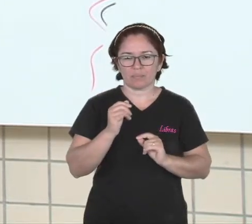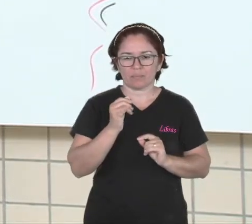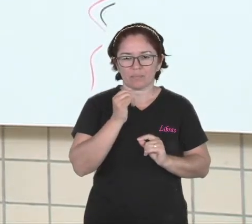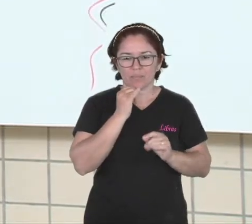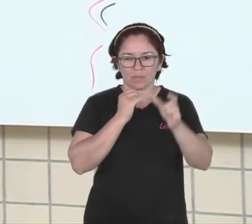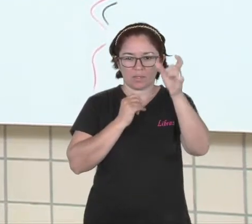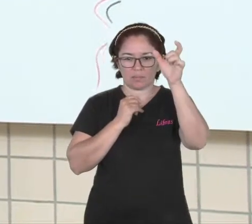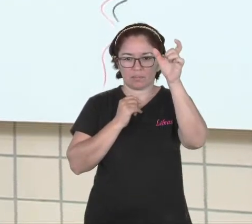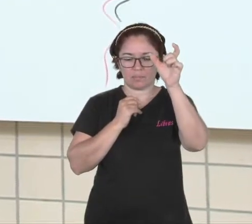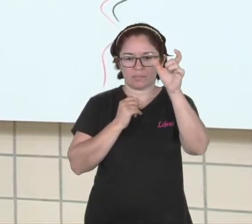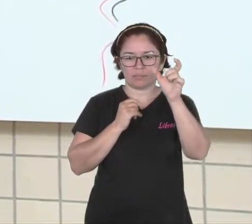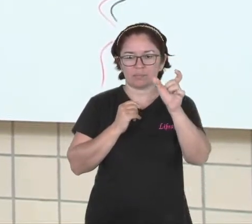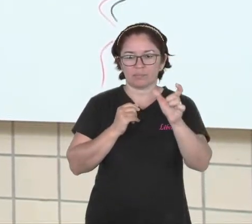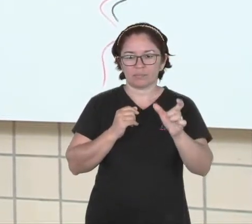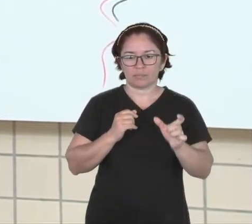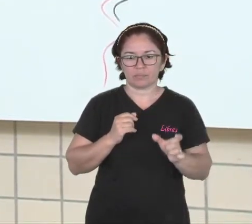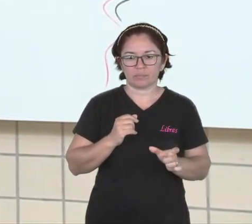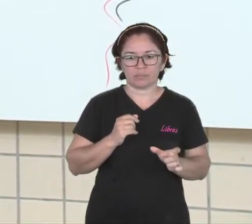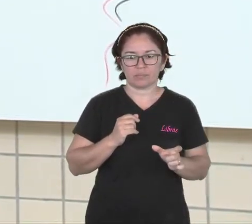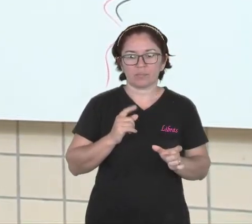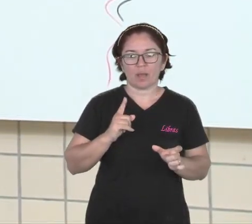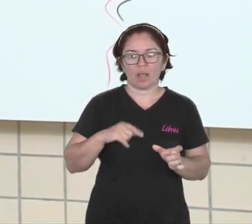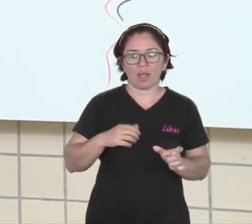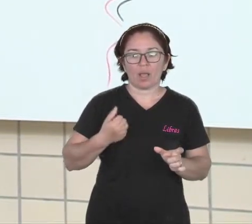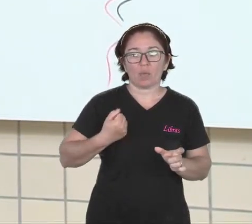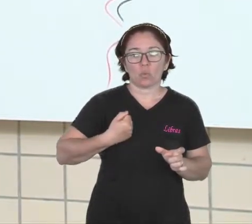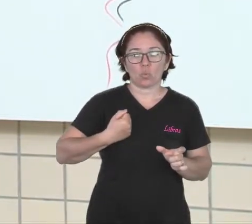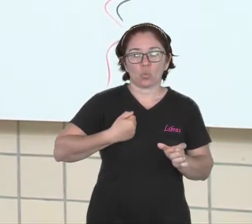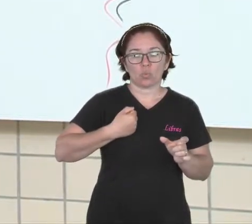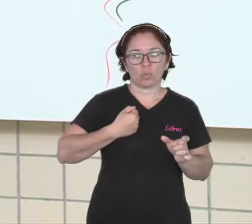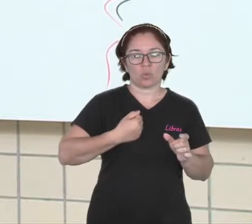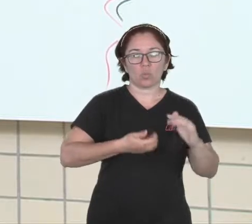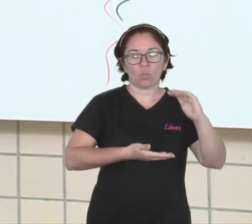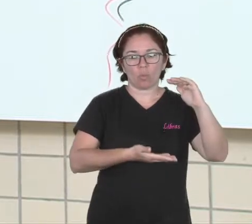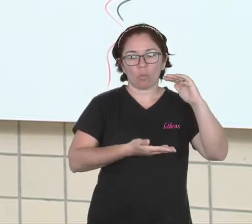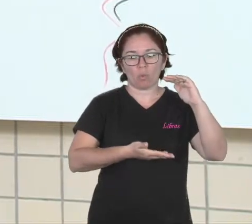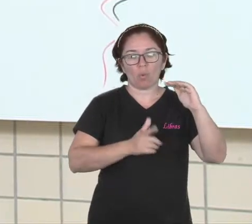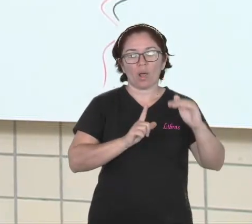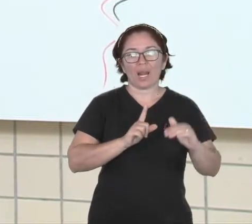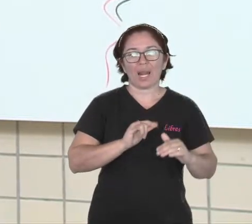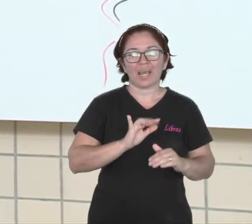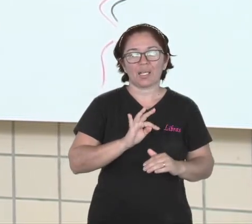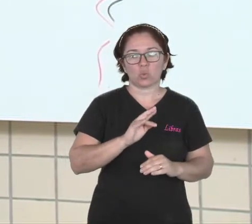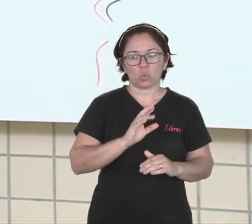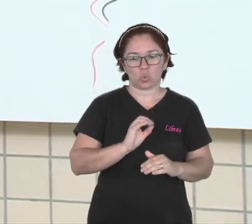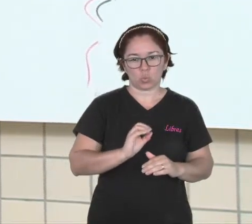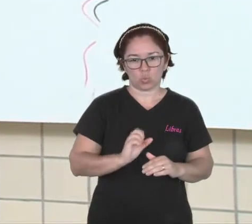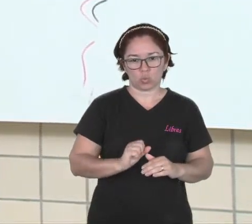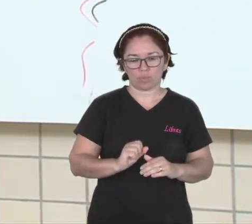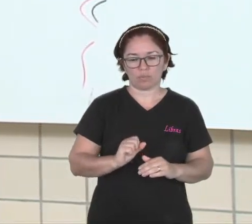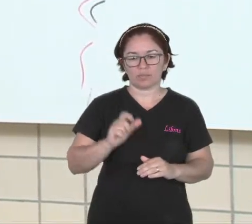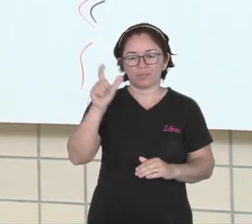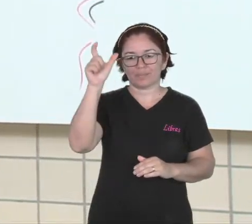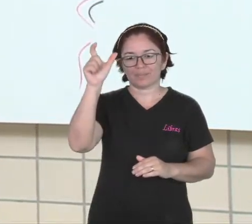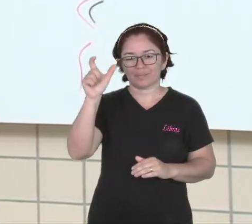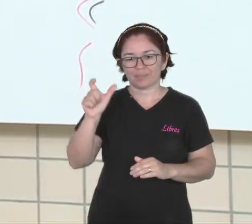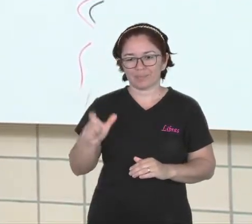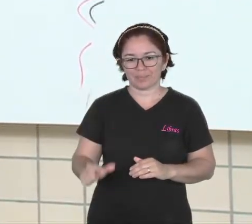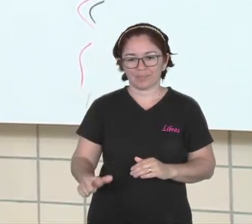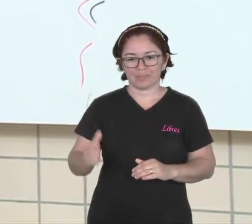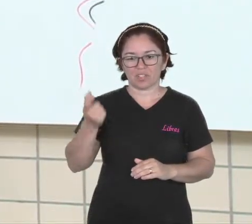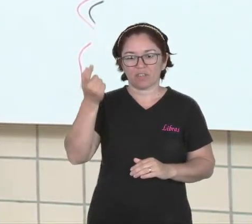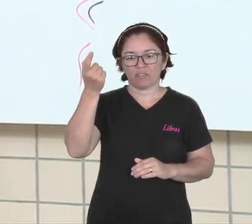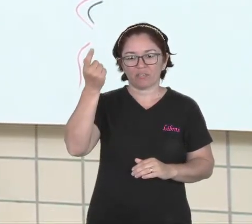coluna foram anotadas a quantidade de litros e na coluna ao lado os valores por litro. Se eu comprar 1